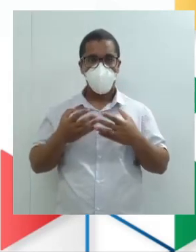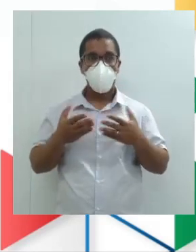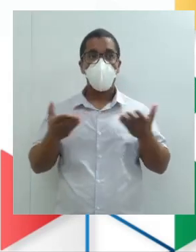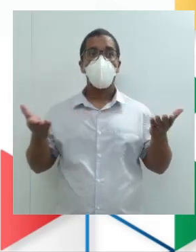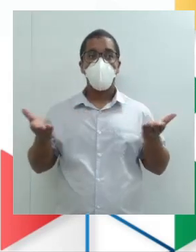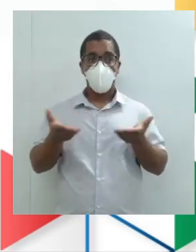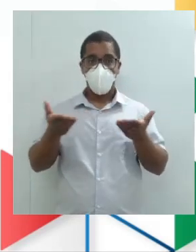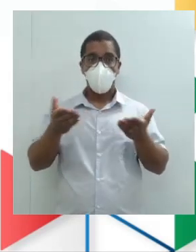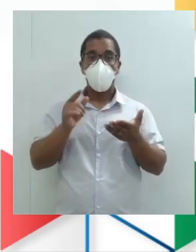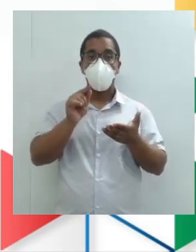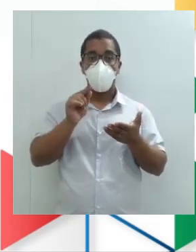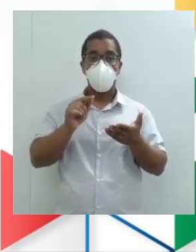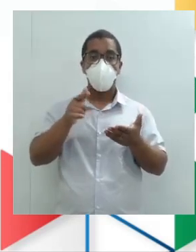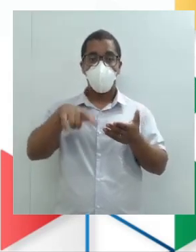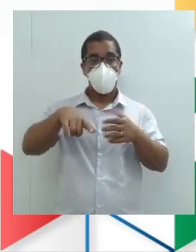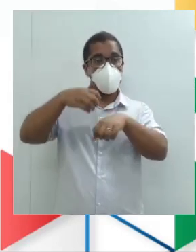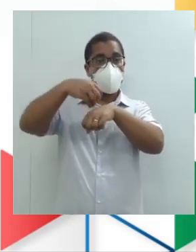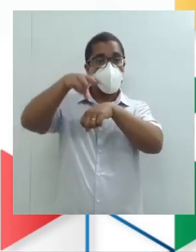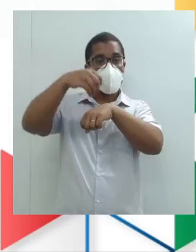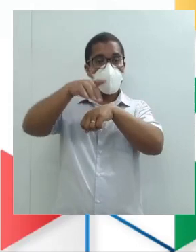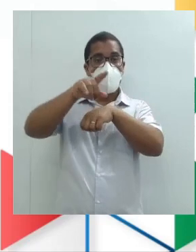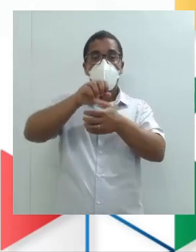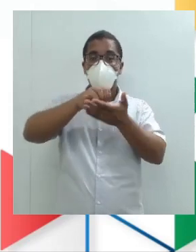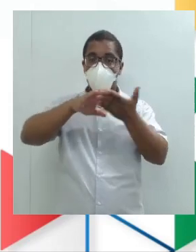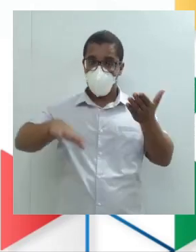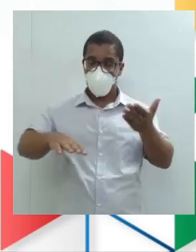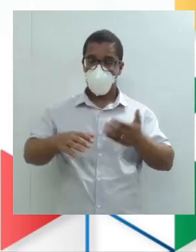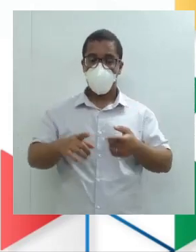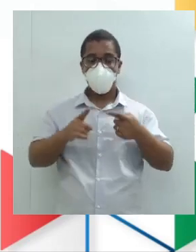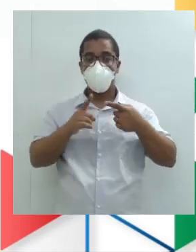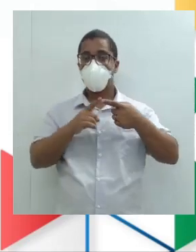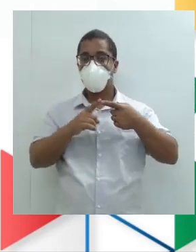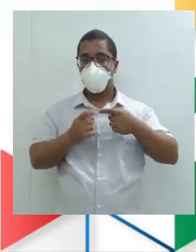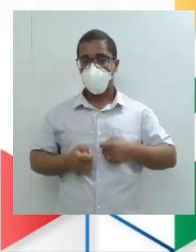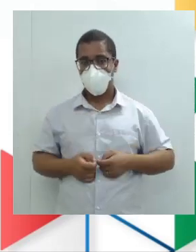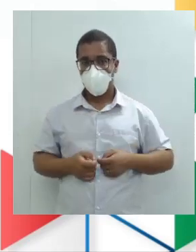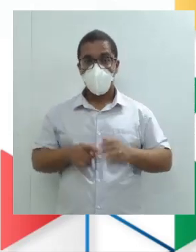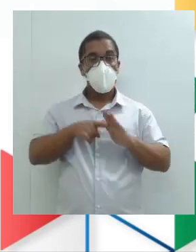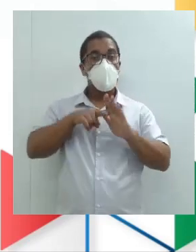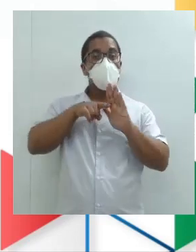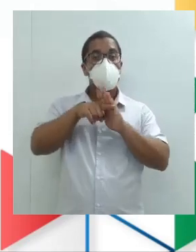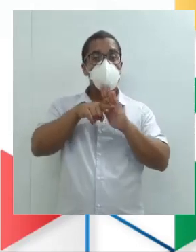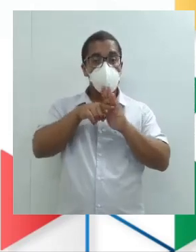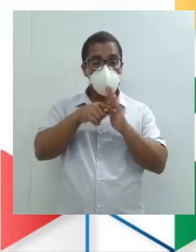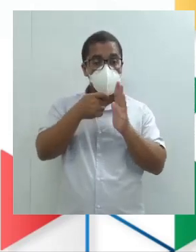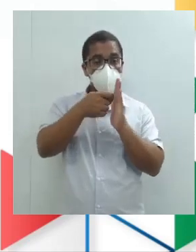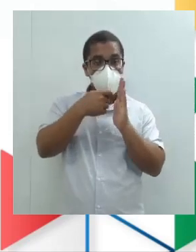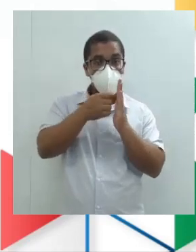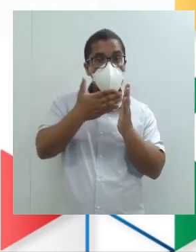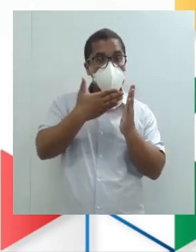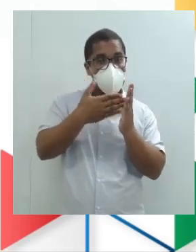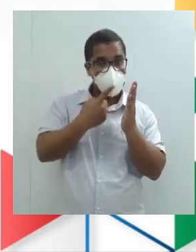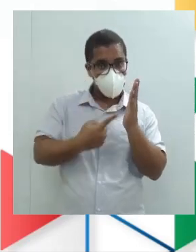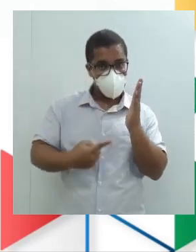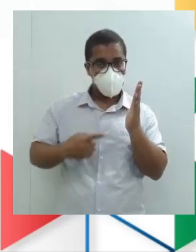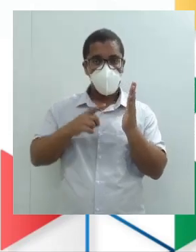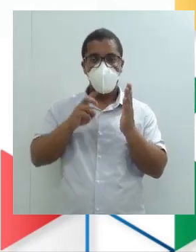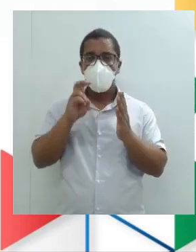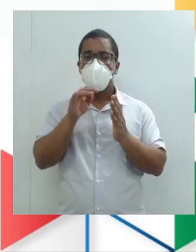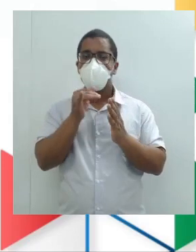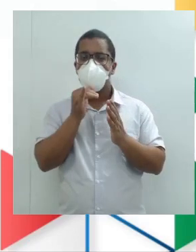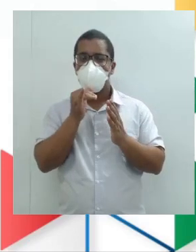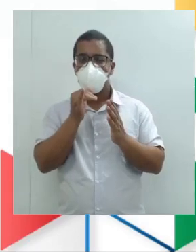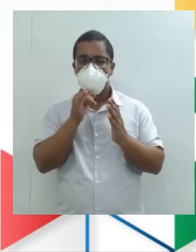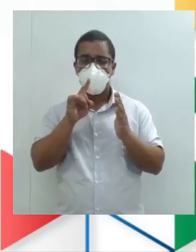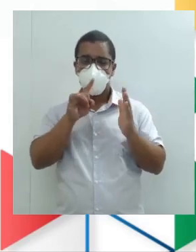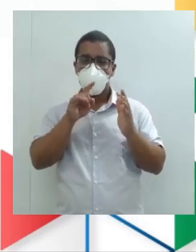vai lá para a nossa sugestão de atividade. Então, primeira sugestão, pesquise e escreva em seu caderno 5 exemplos sobre esportes